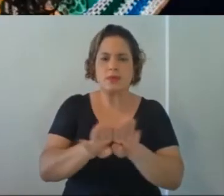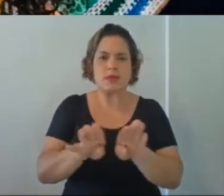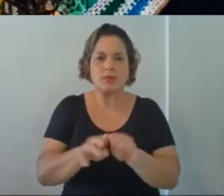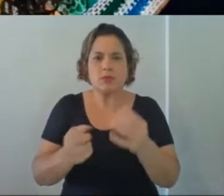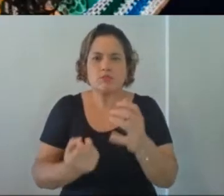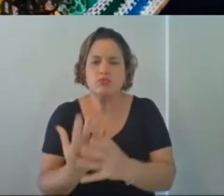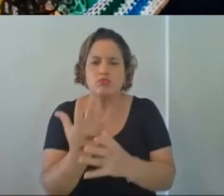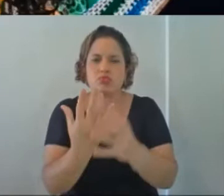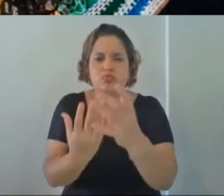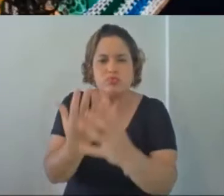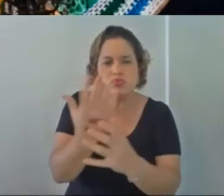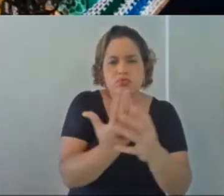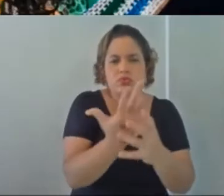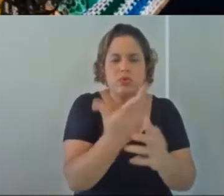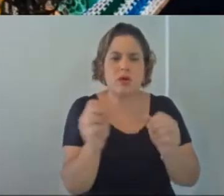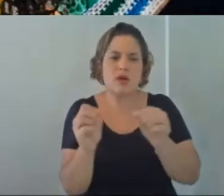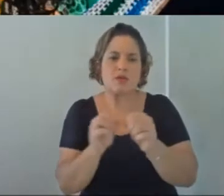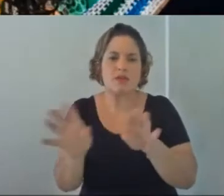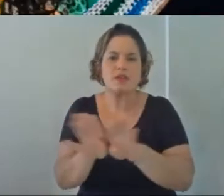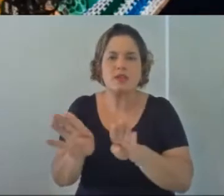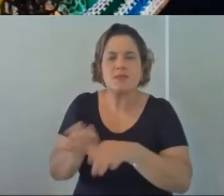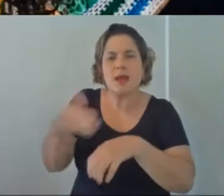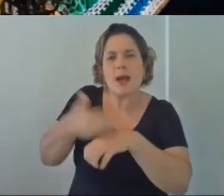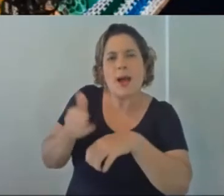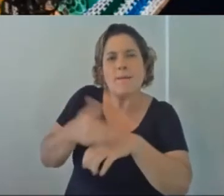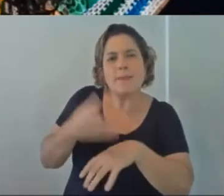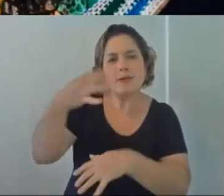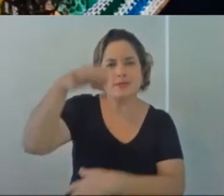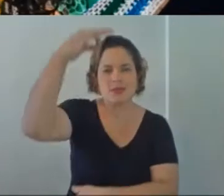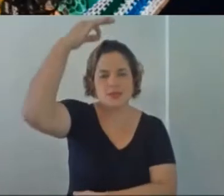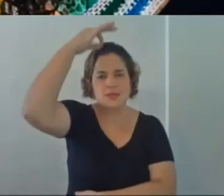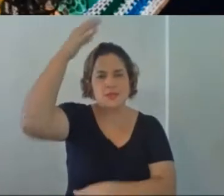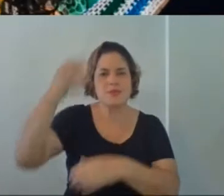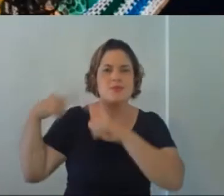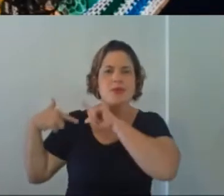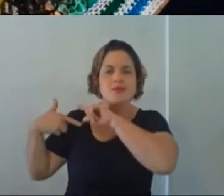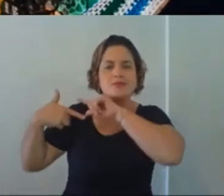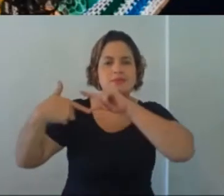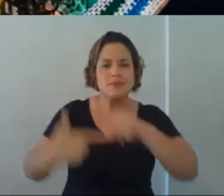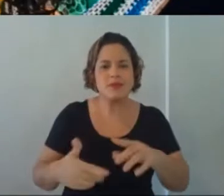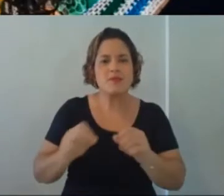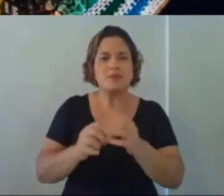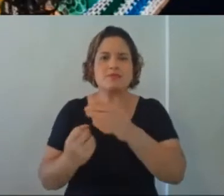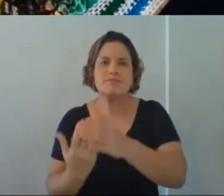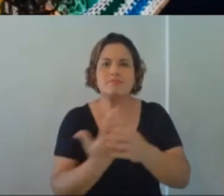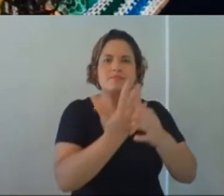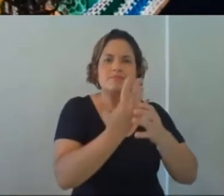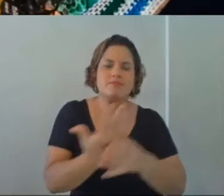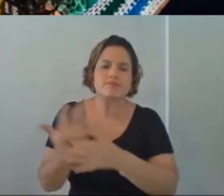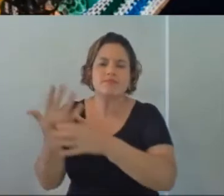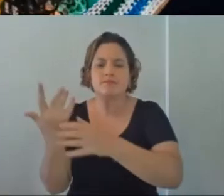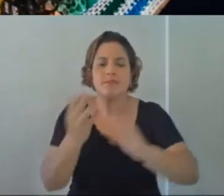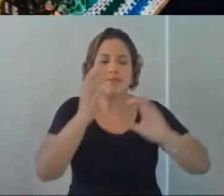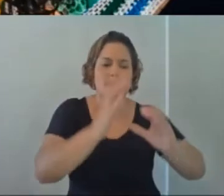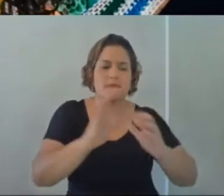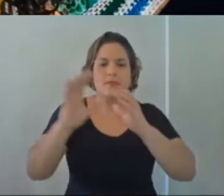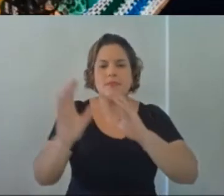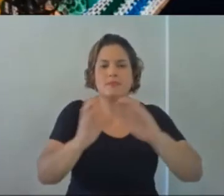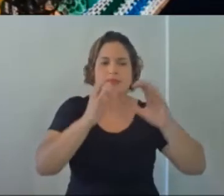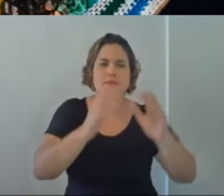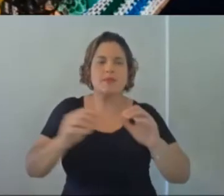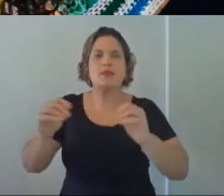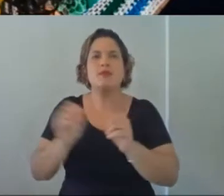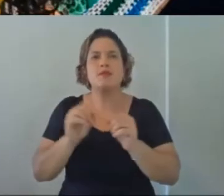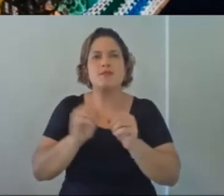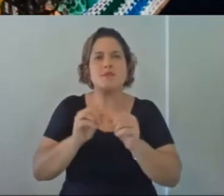aí performance com a prática da espiritualidade tradicional, queimando o maruai, cantando as orações, os